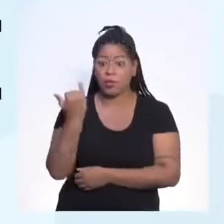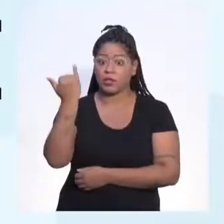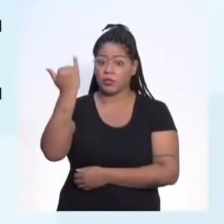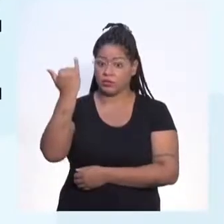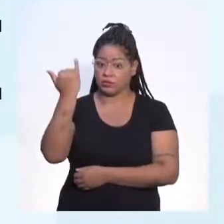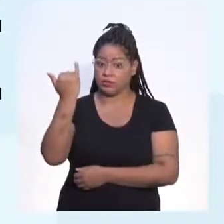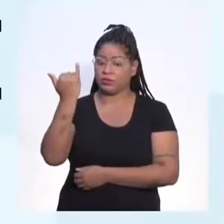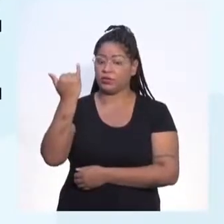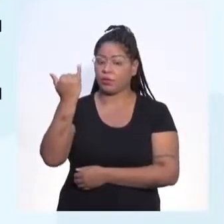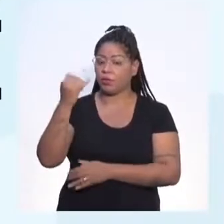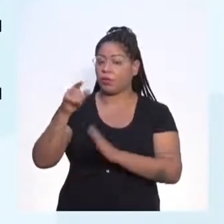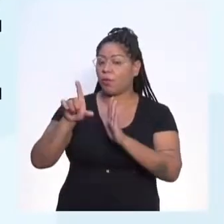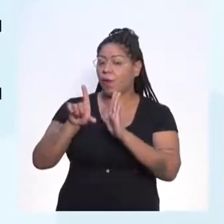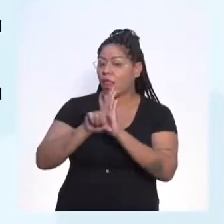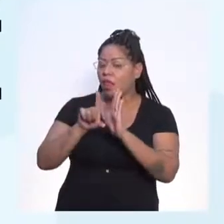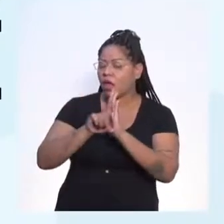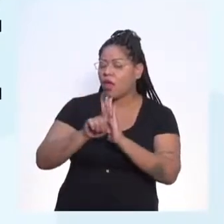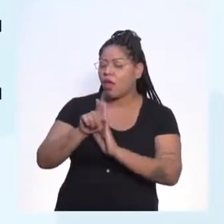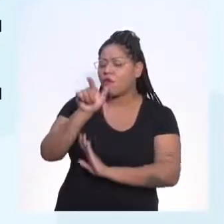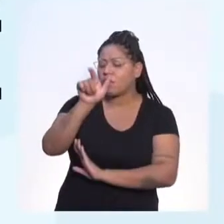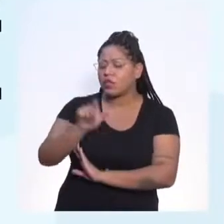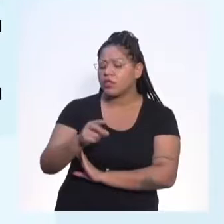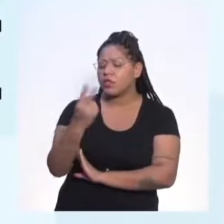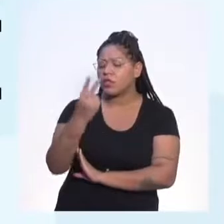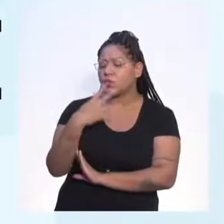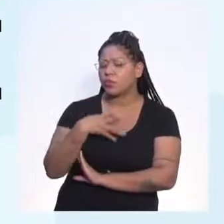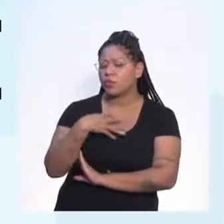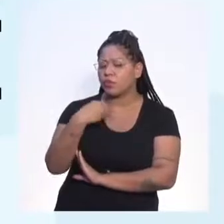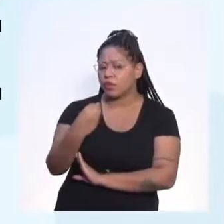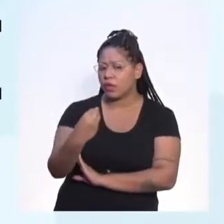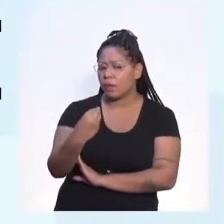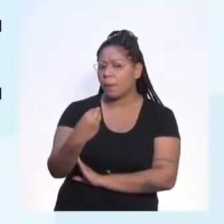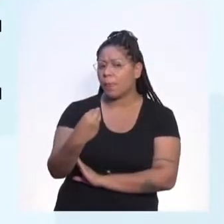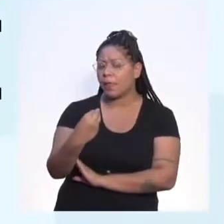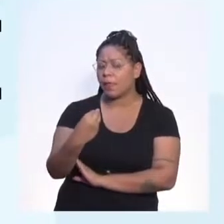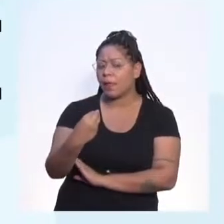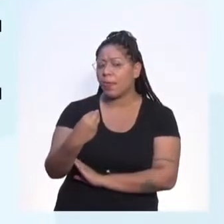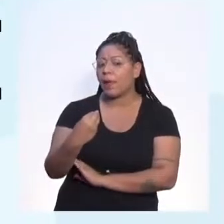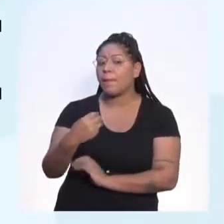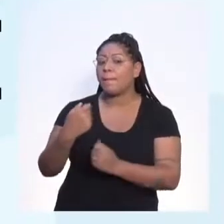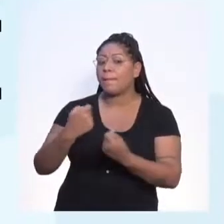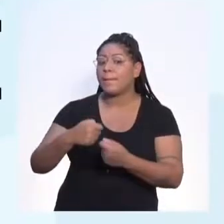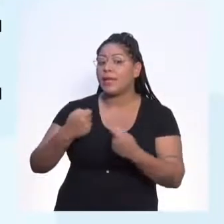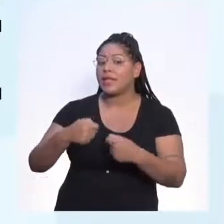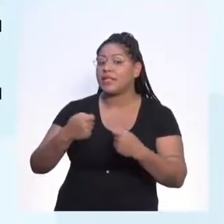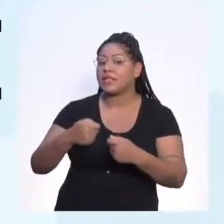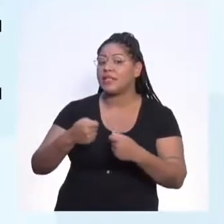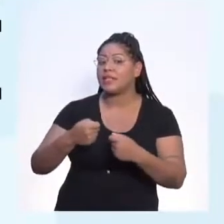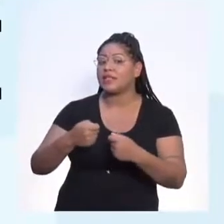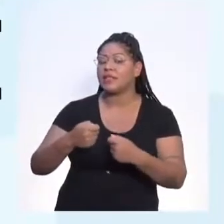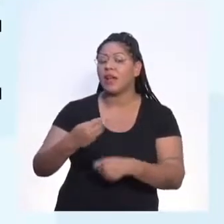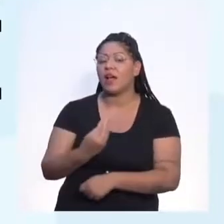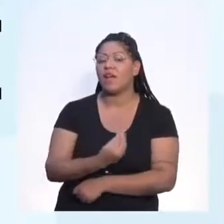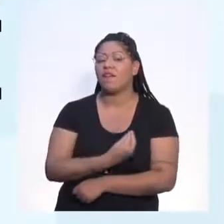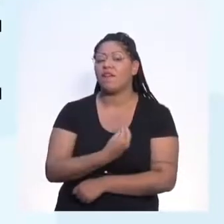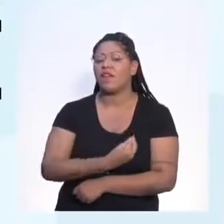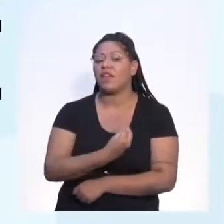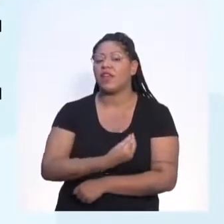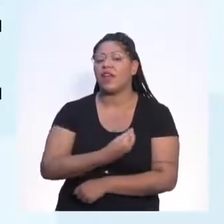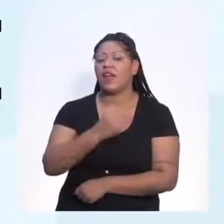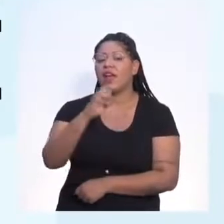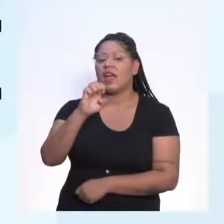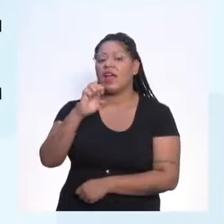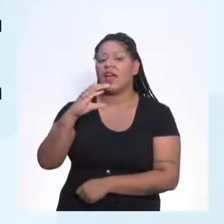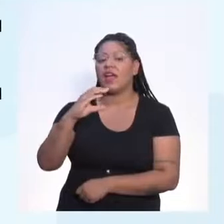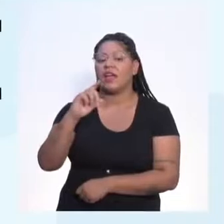tradição, você, sendo o segundo filho, deve se dedicar à vida eclesiástica. Porém, seu sonho é